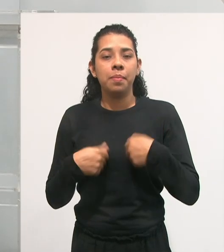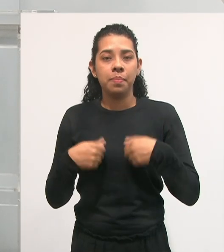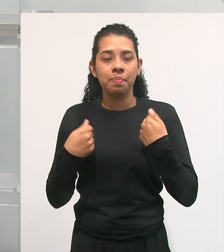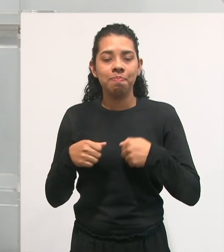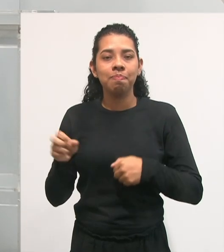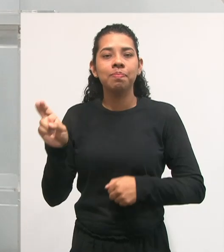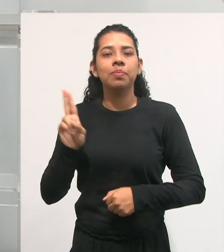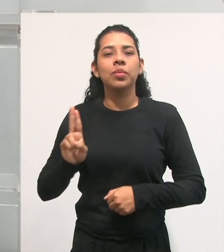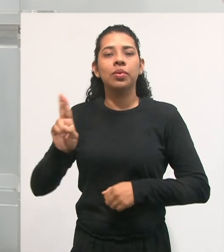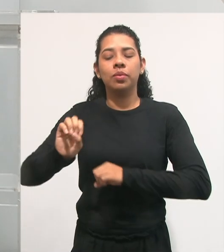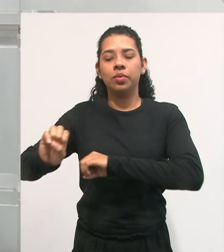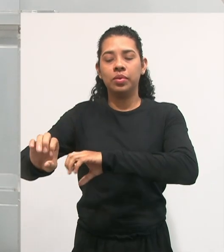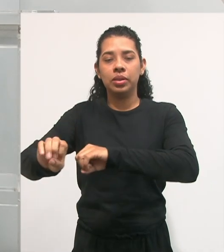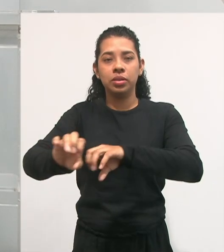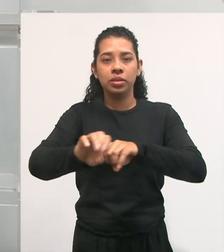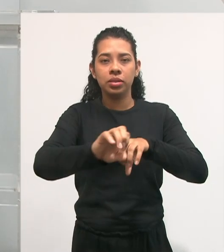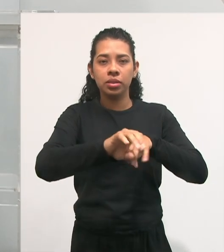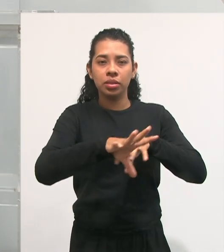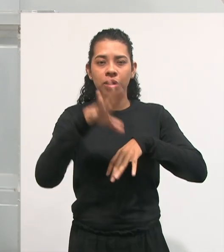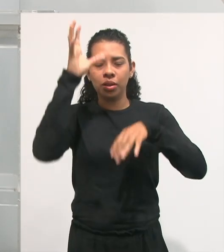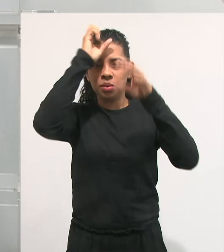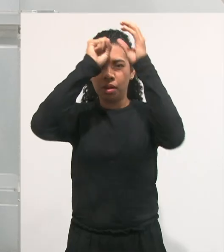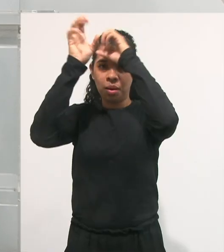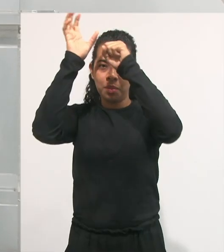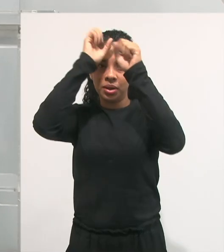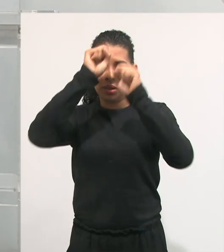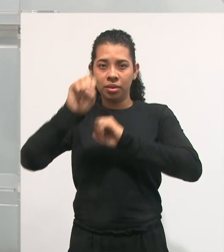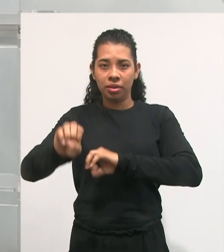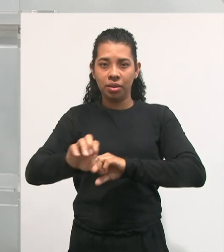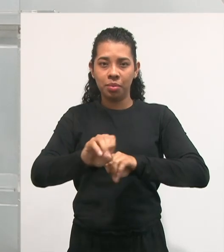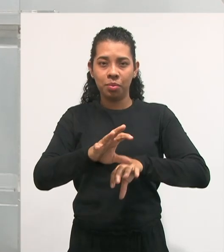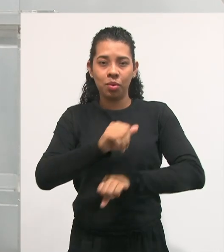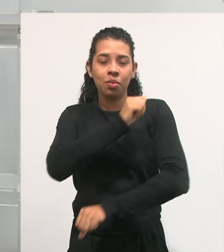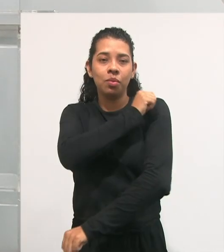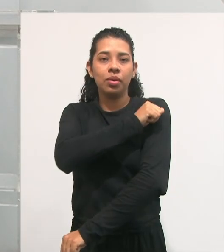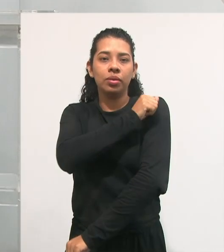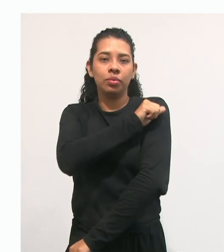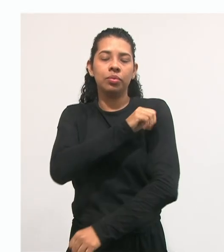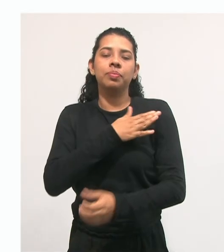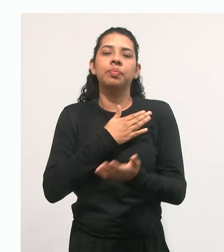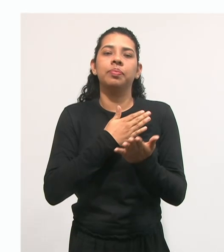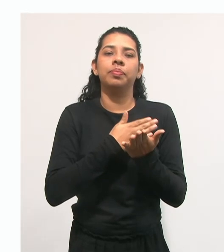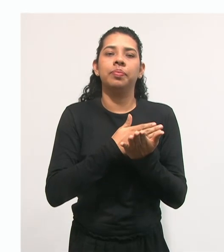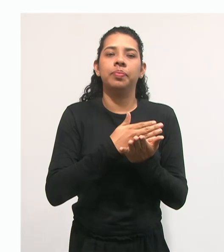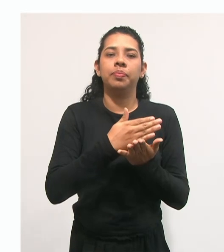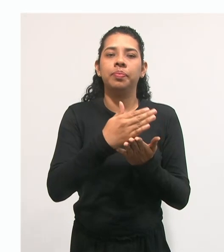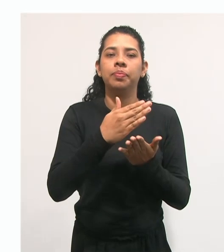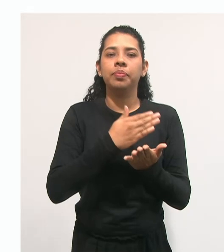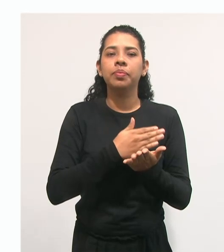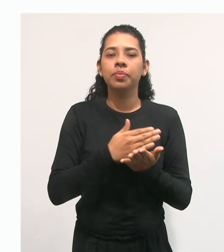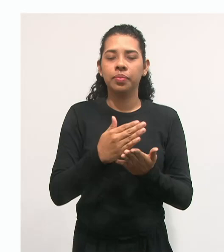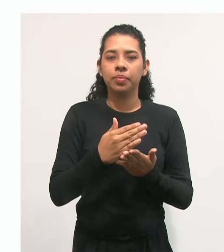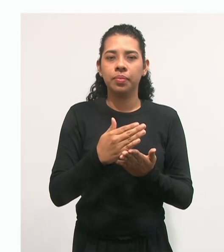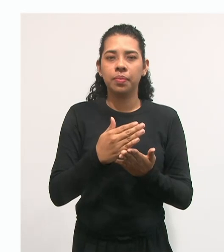nesse ensino e aprendizagem, nesse nosso processo de ensino-aprendizagem. E aí, prosseguindo aqui.